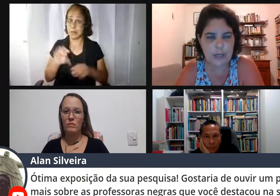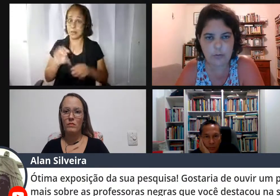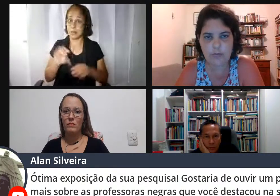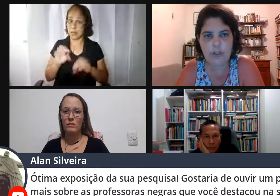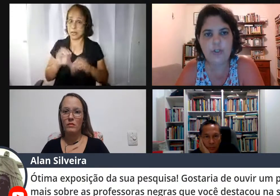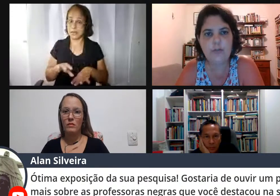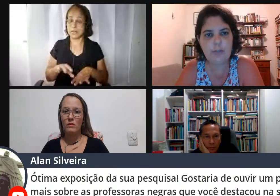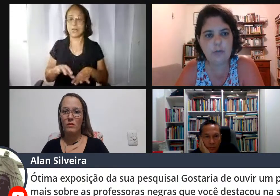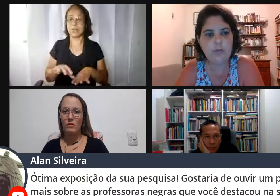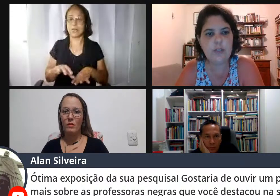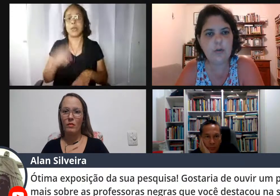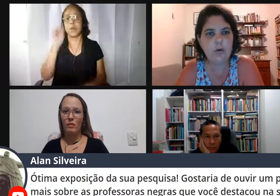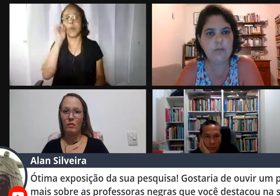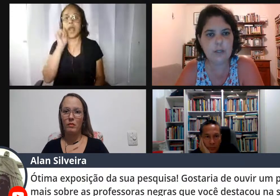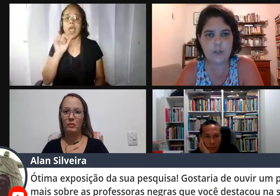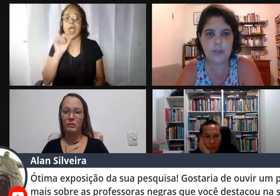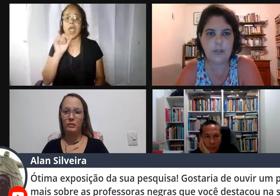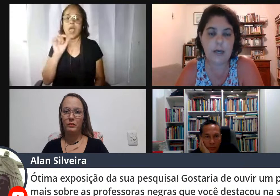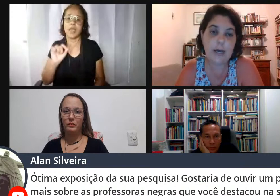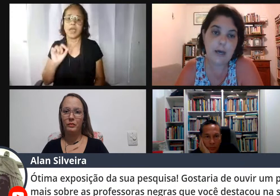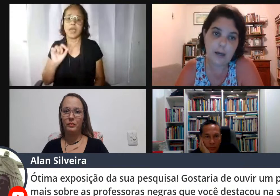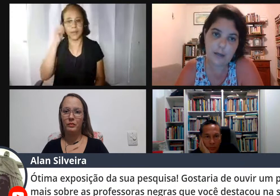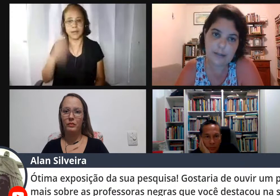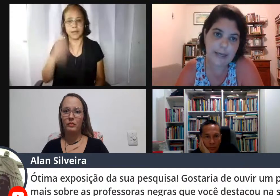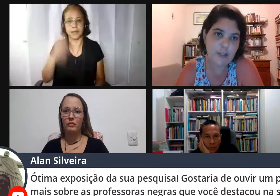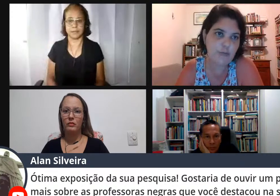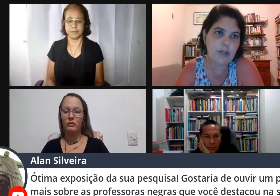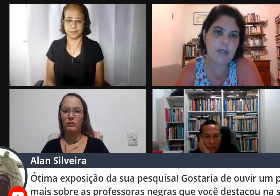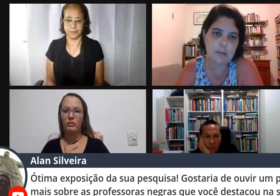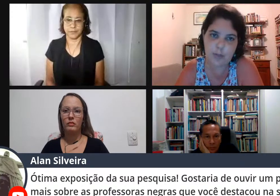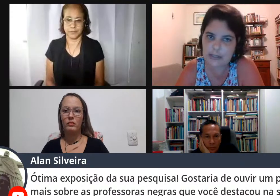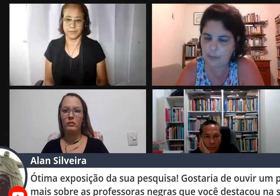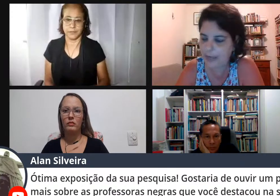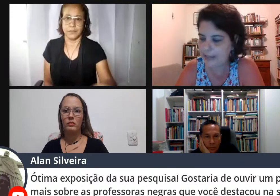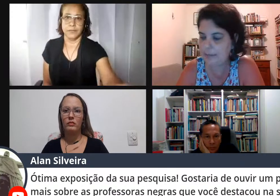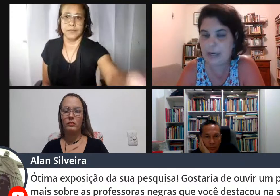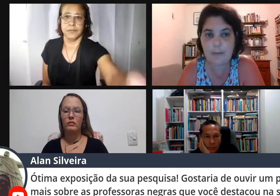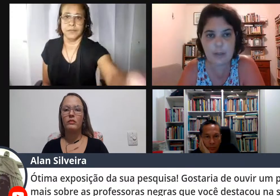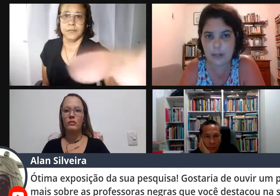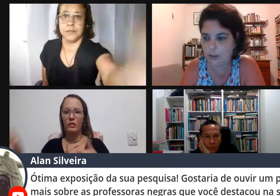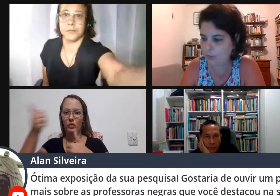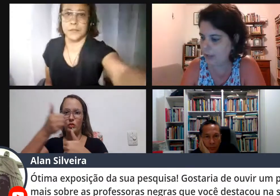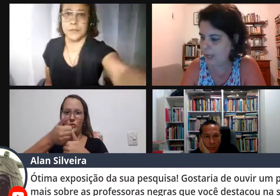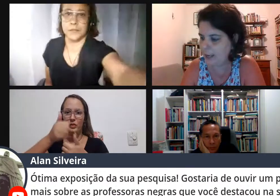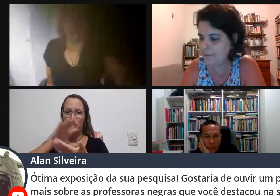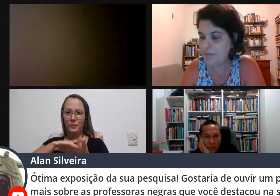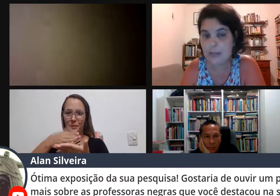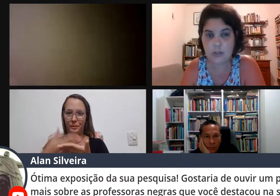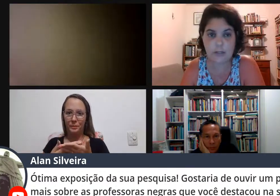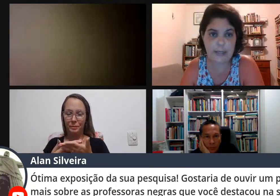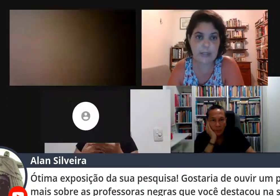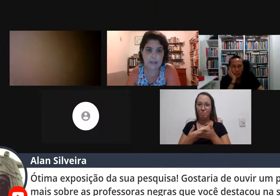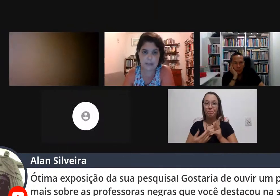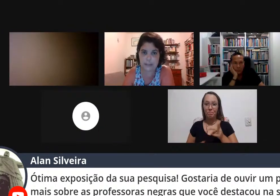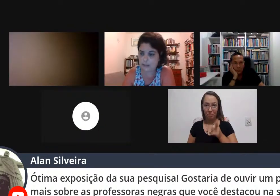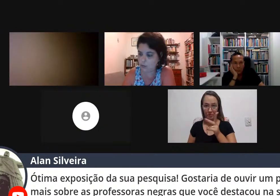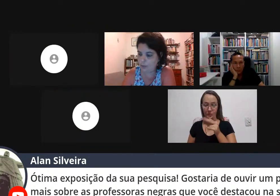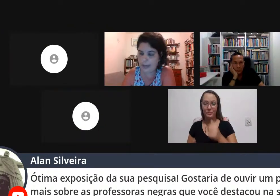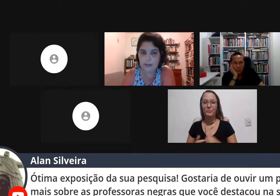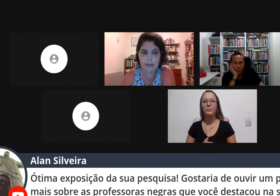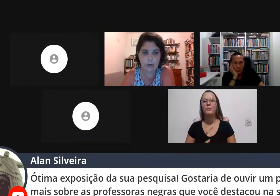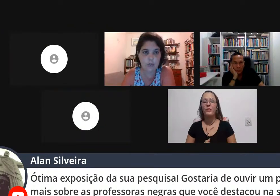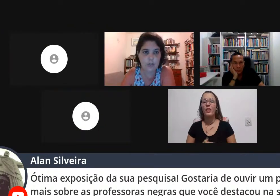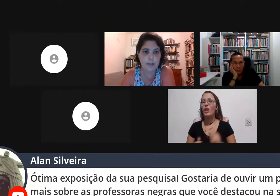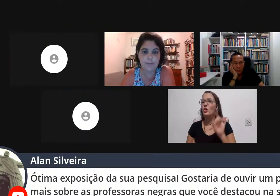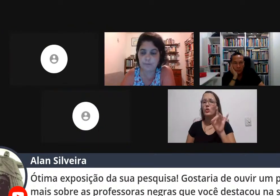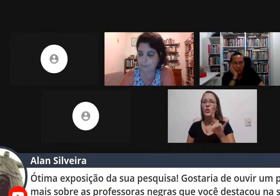começo do século XX e final do XIX. Acho que a Délia de França, por exemplo, que é essa paraibana que eu falei, só tem essa dissertação